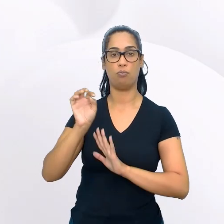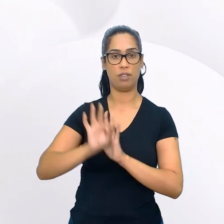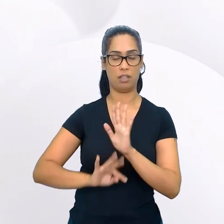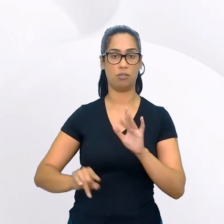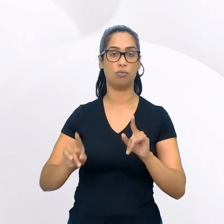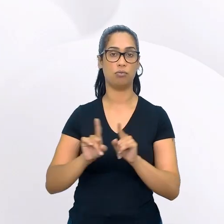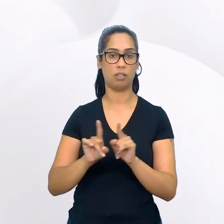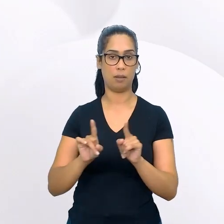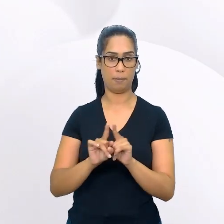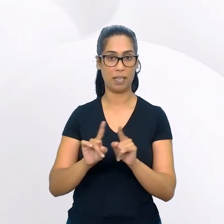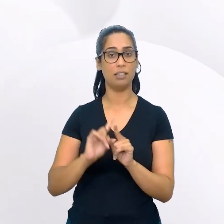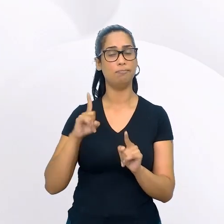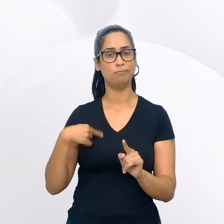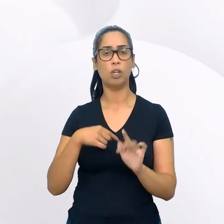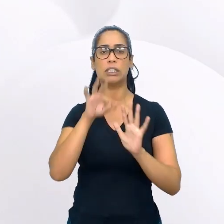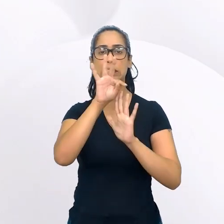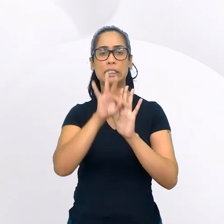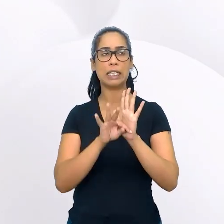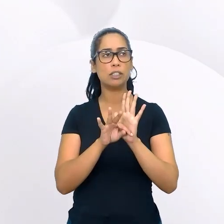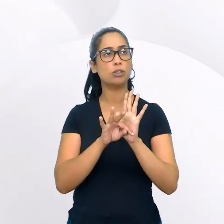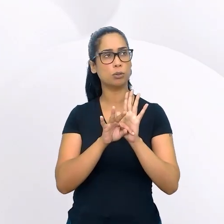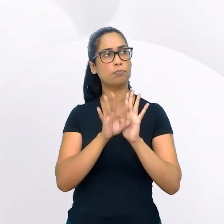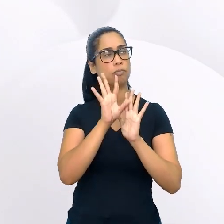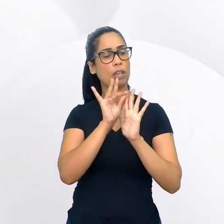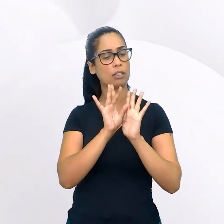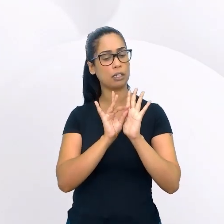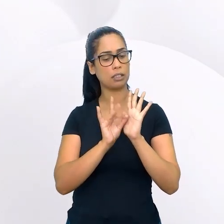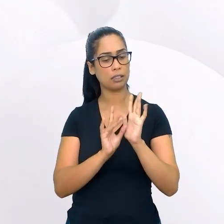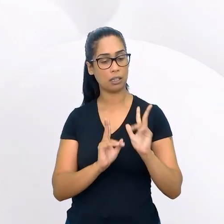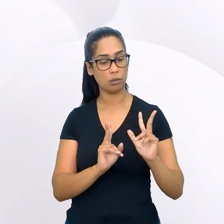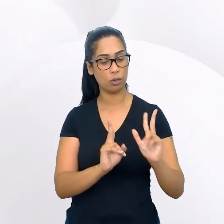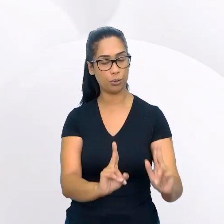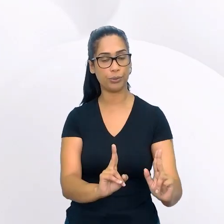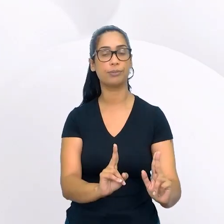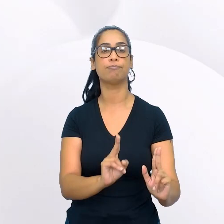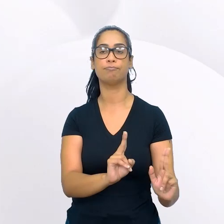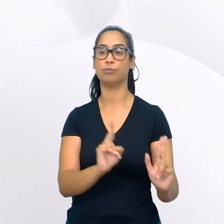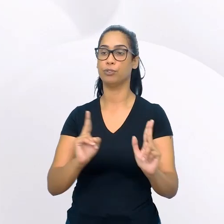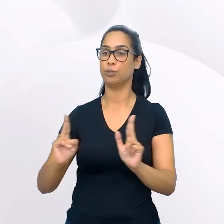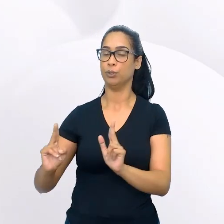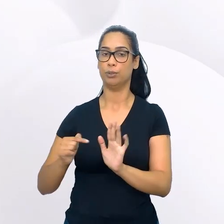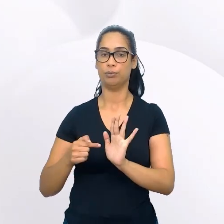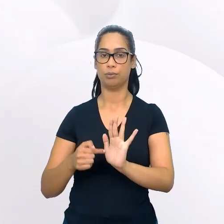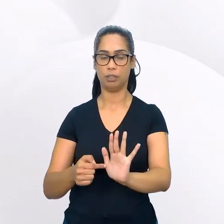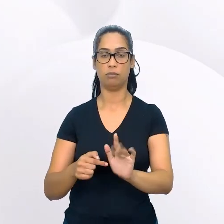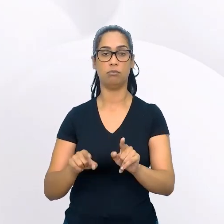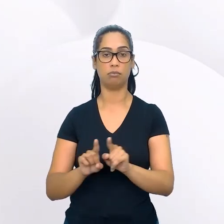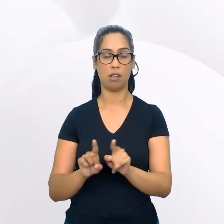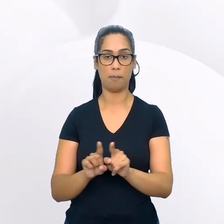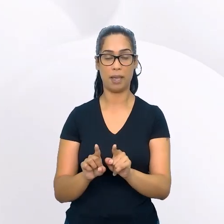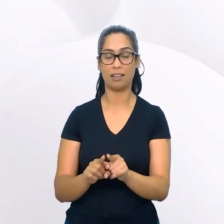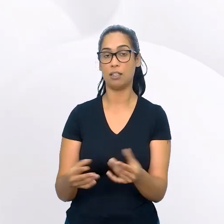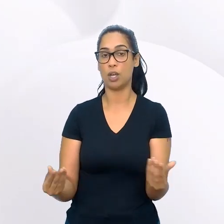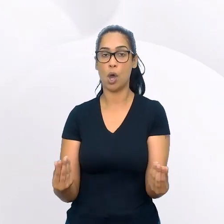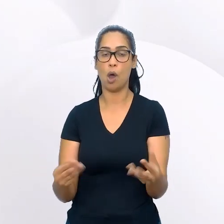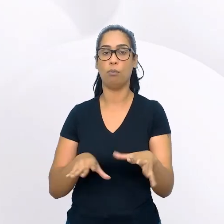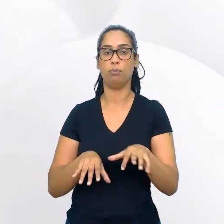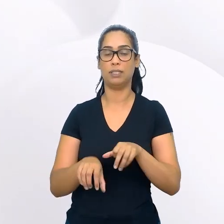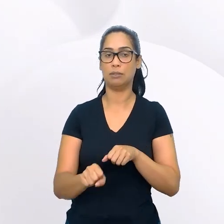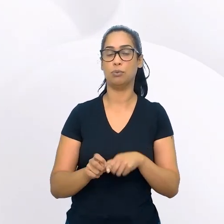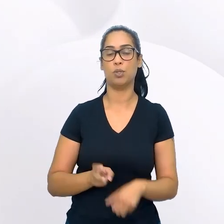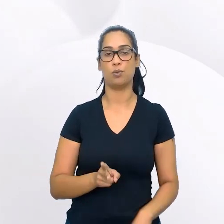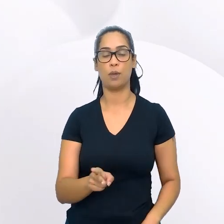esse recorte feito por ele nós temos aqui o começo dessas discussões é sobre formação continuada